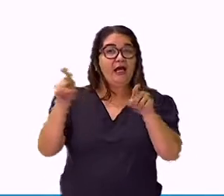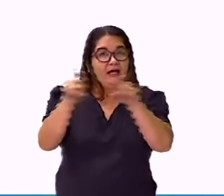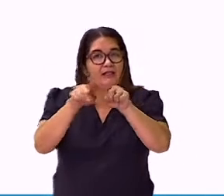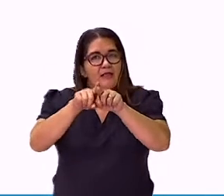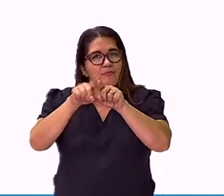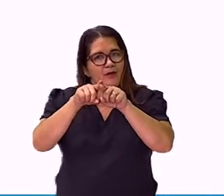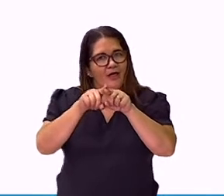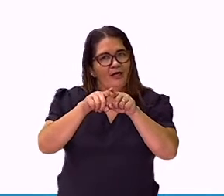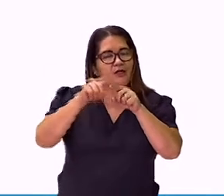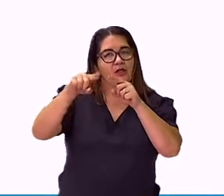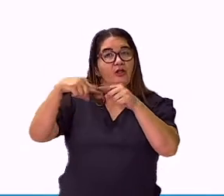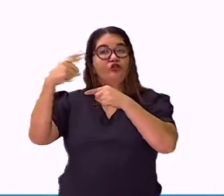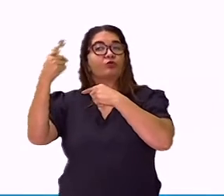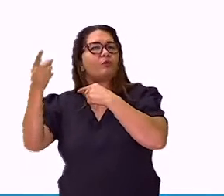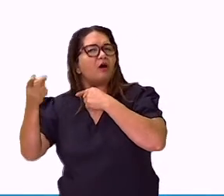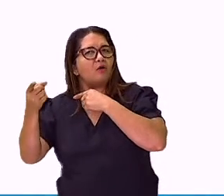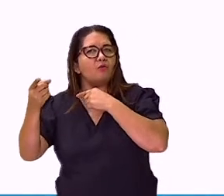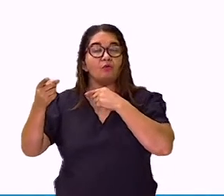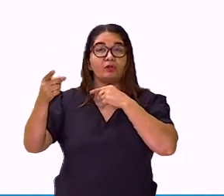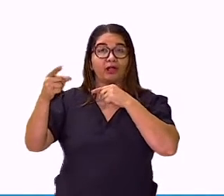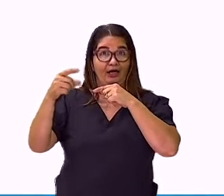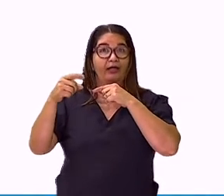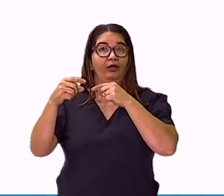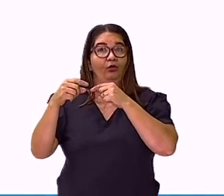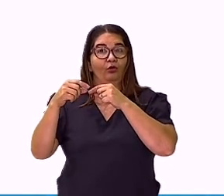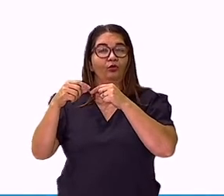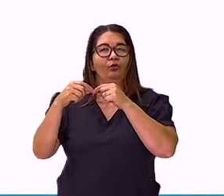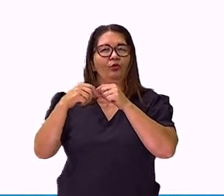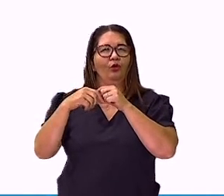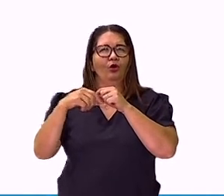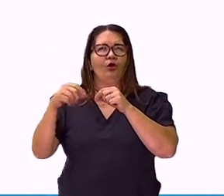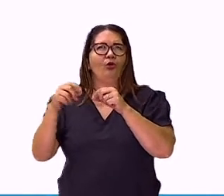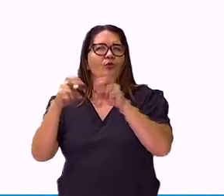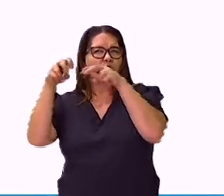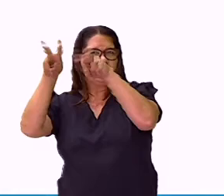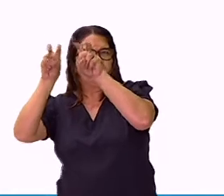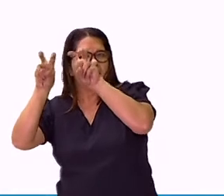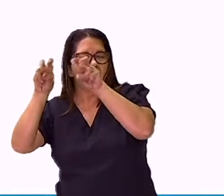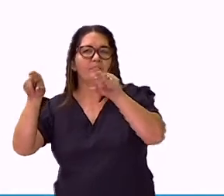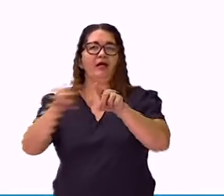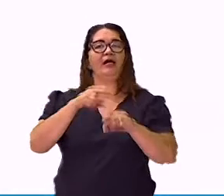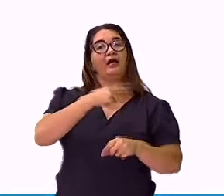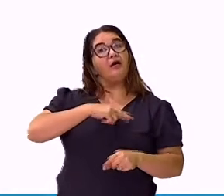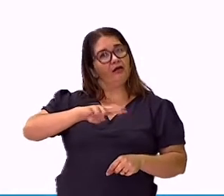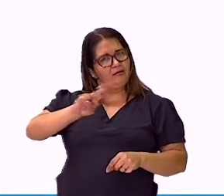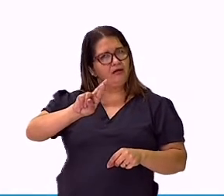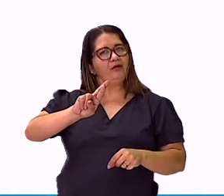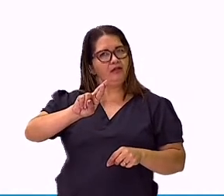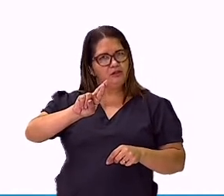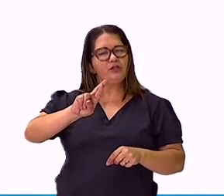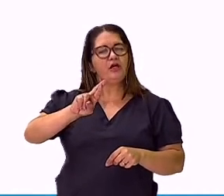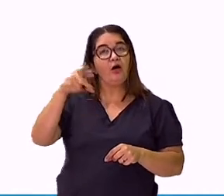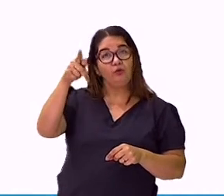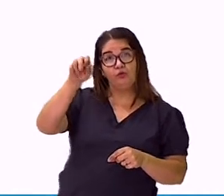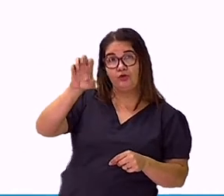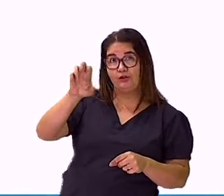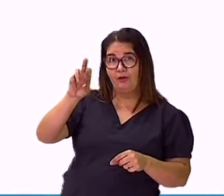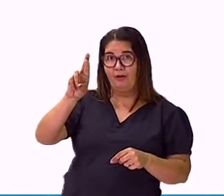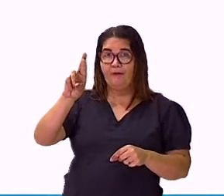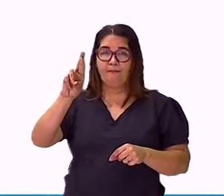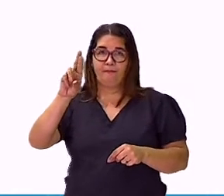é a religião persa. Mas antes de entrar na religião persa, vamos só